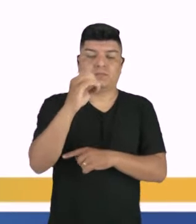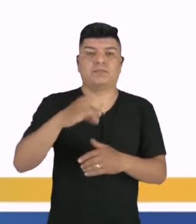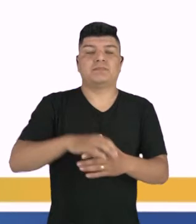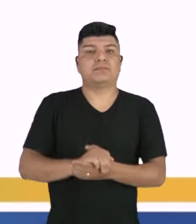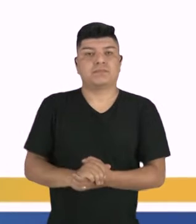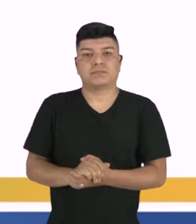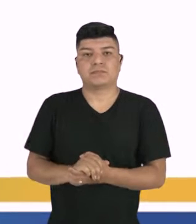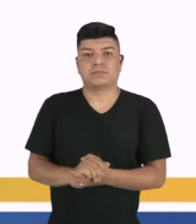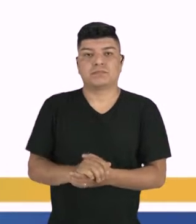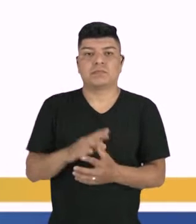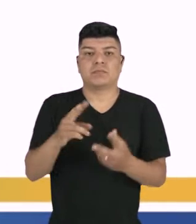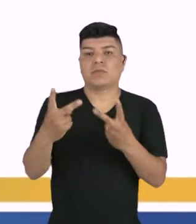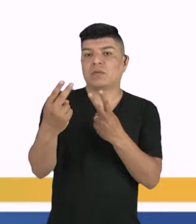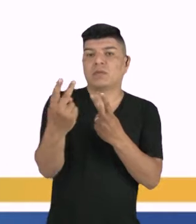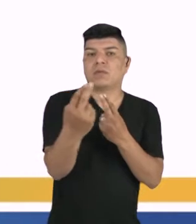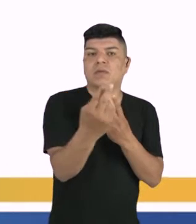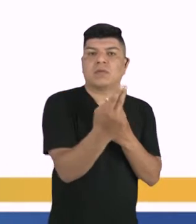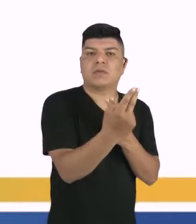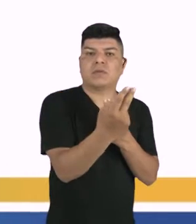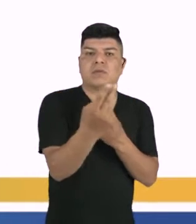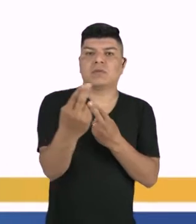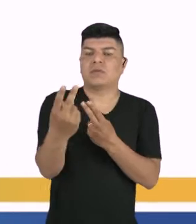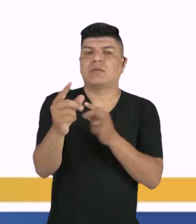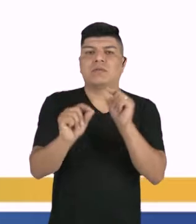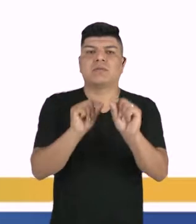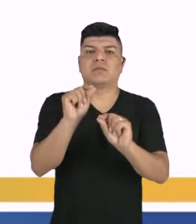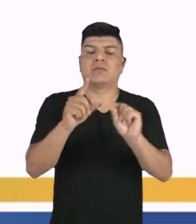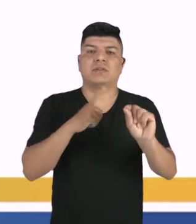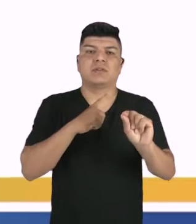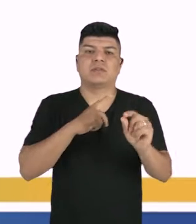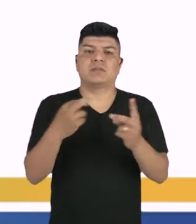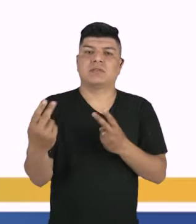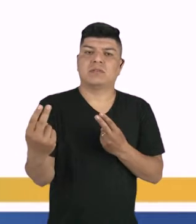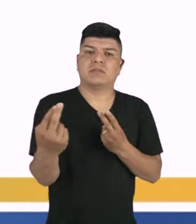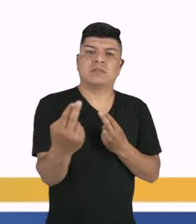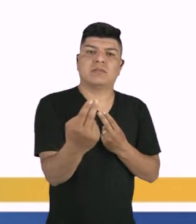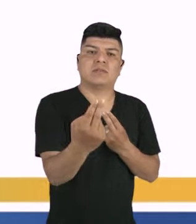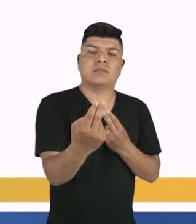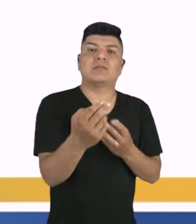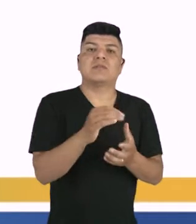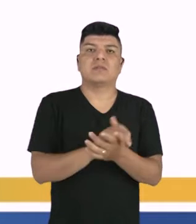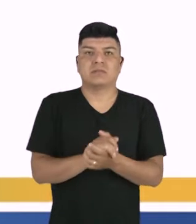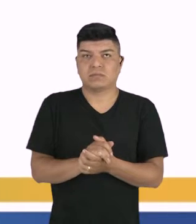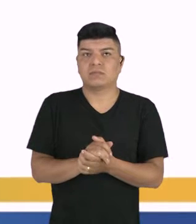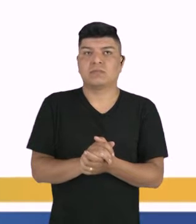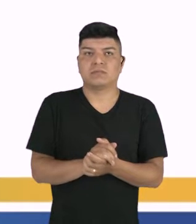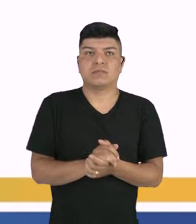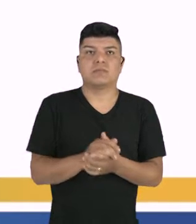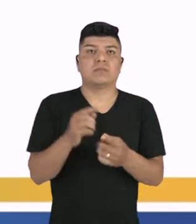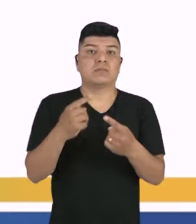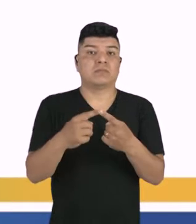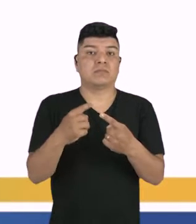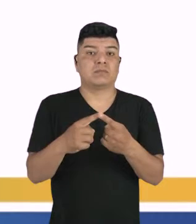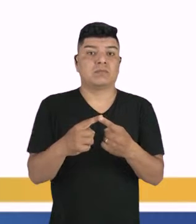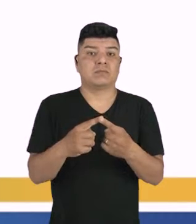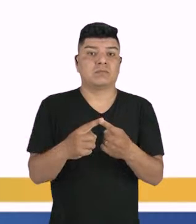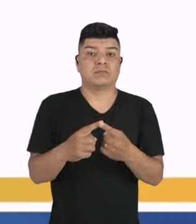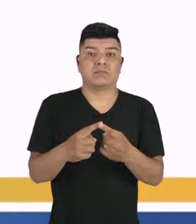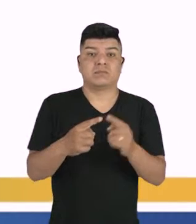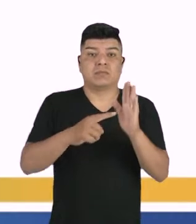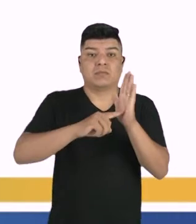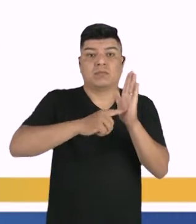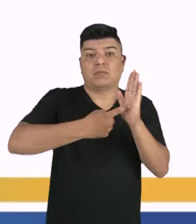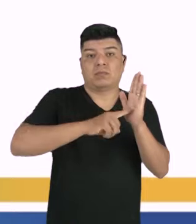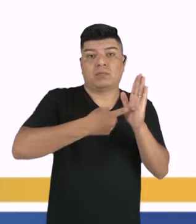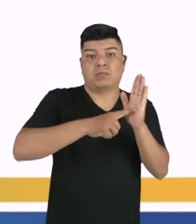780. O que há em comum entre esses arcos aí? São côngruos, porque o mesmo